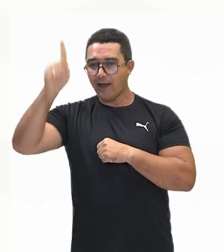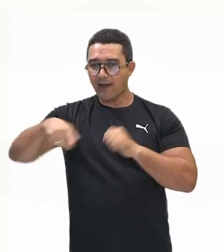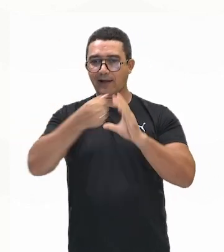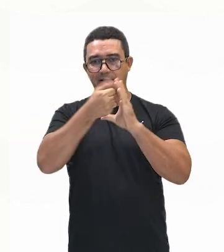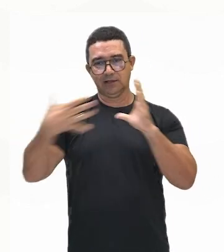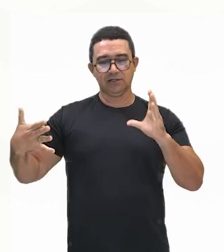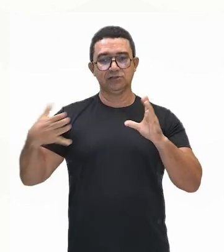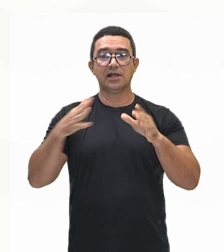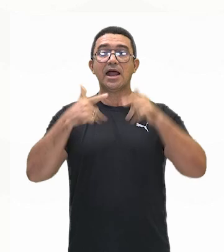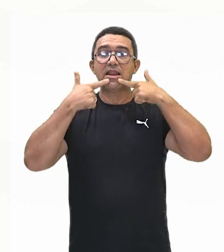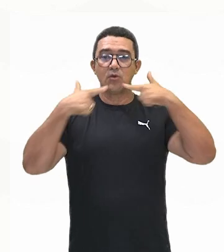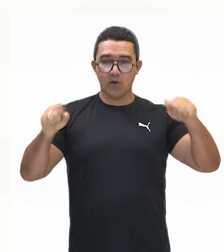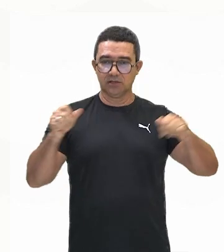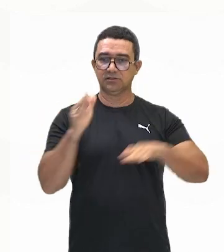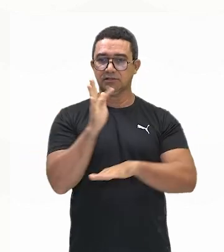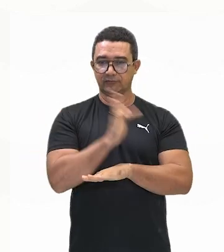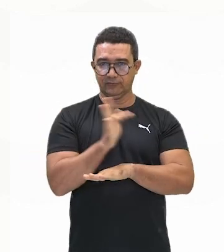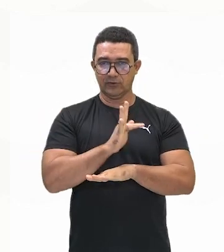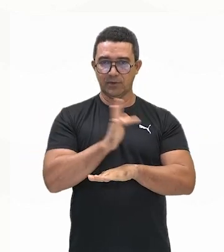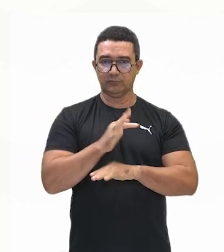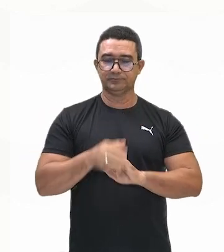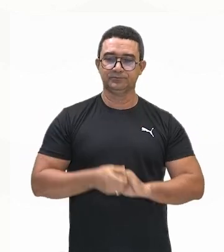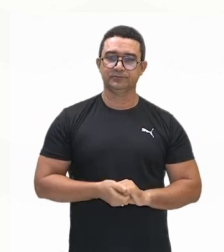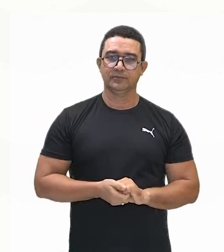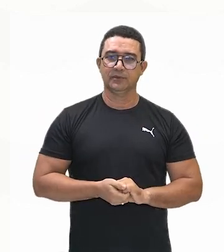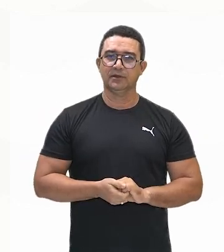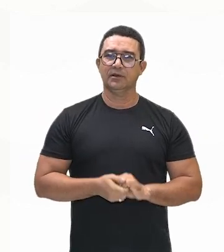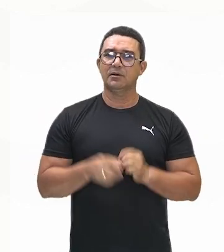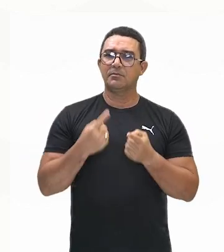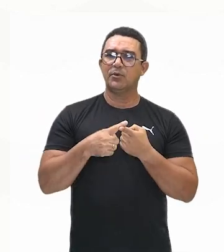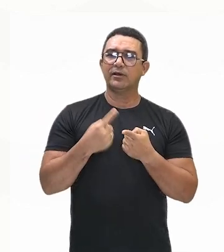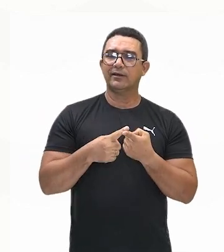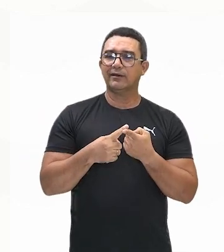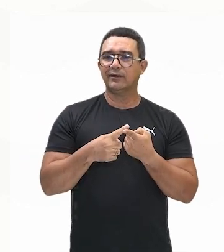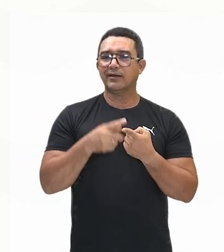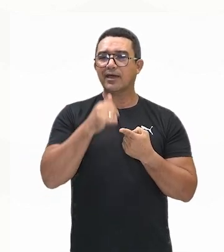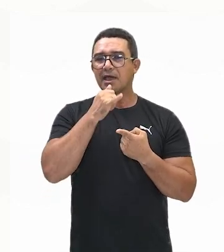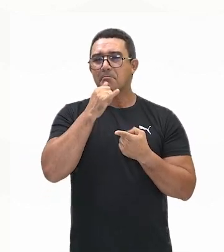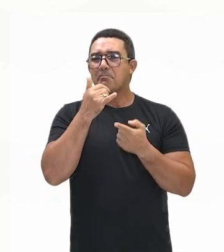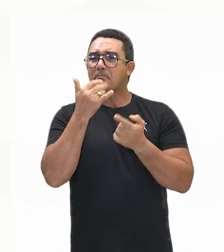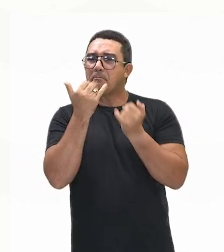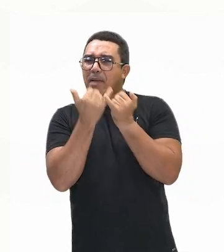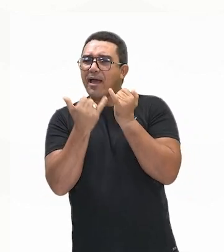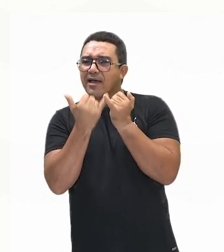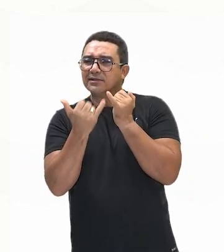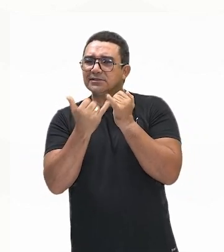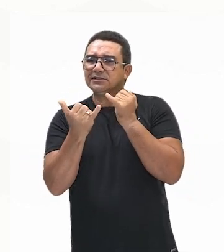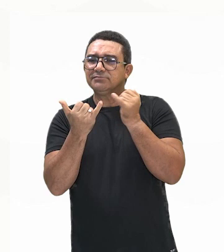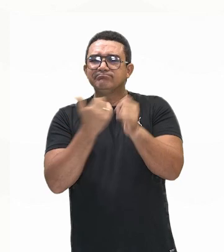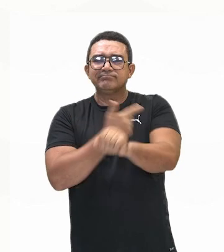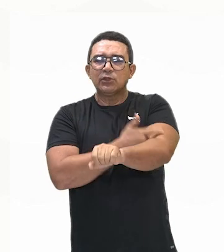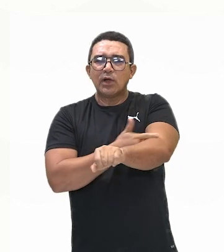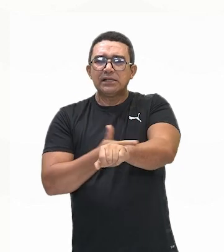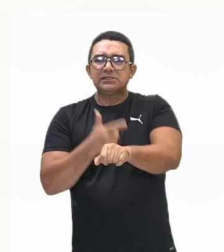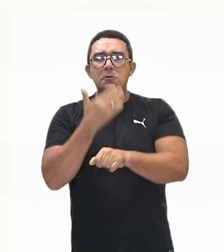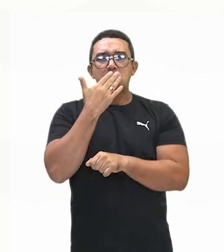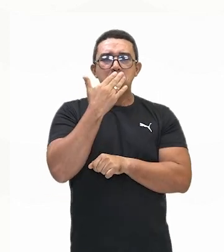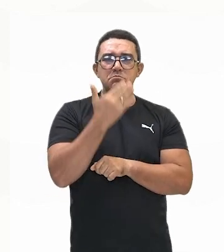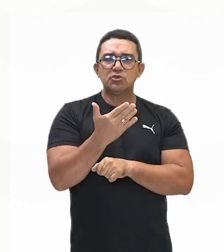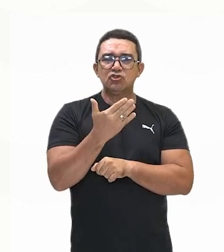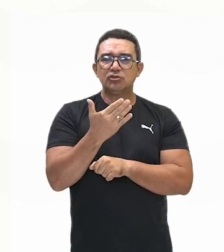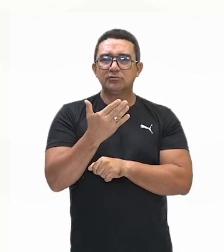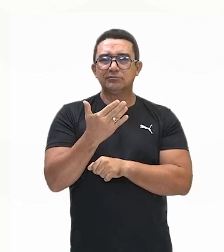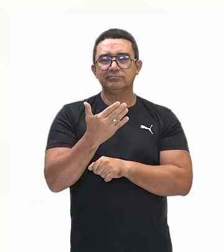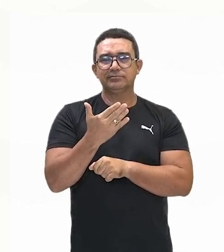linguagem formal, tá? Primeiro que ele parece um pedido cheio de educação, né? Ele carrega muito esse sentido, esse